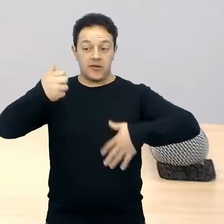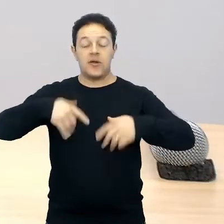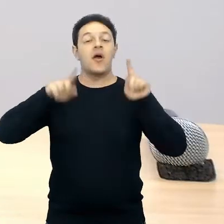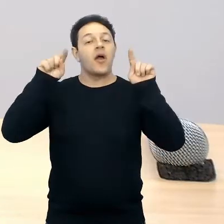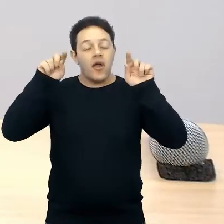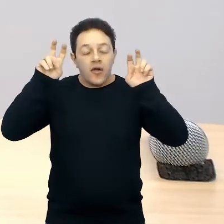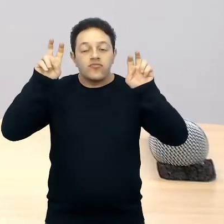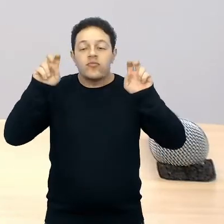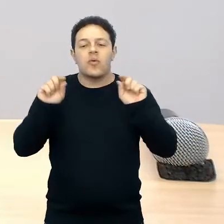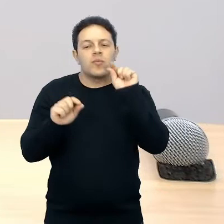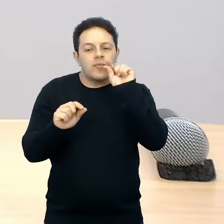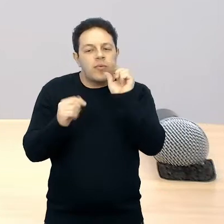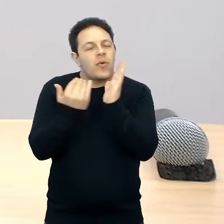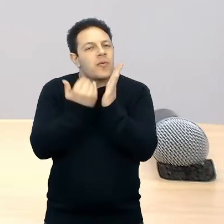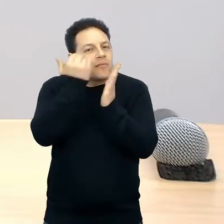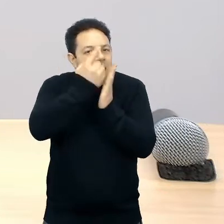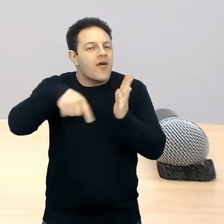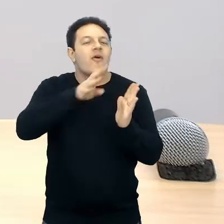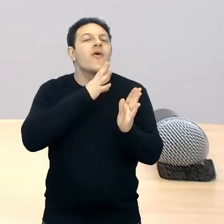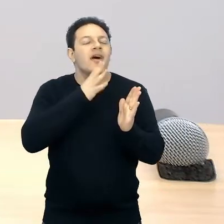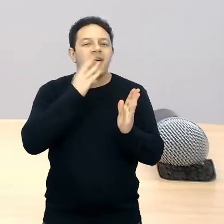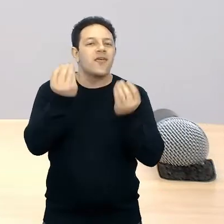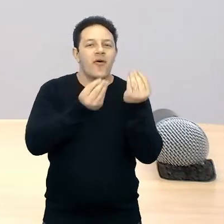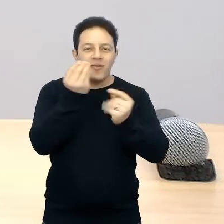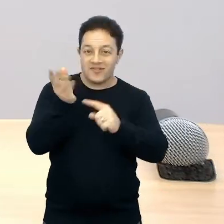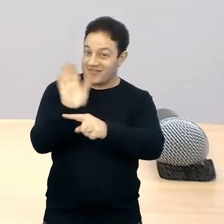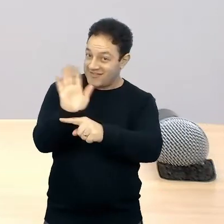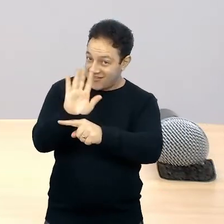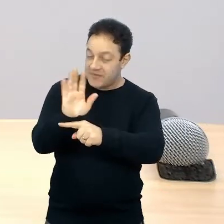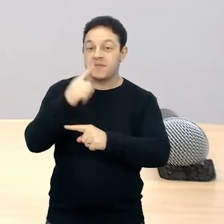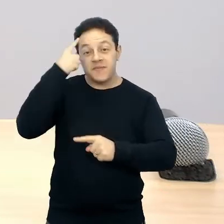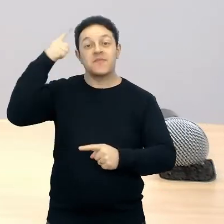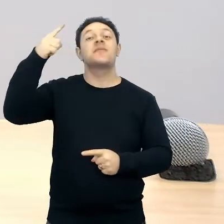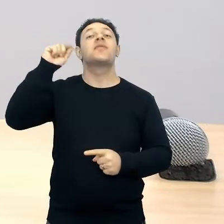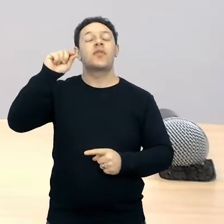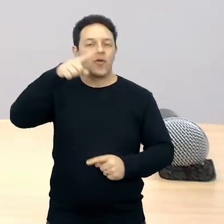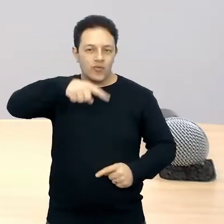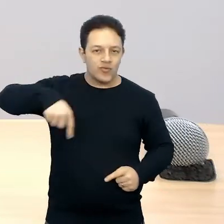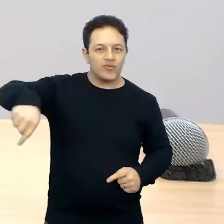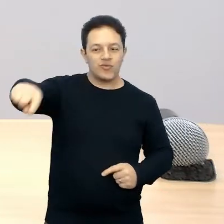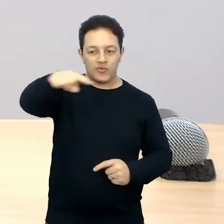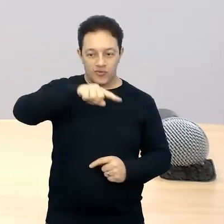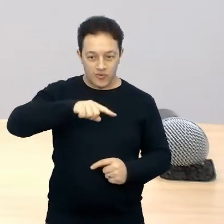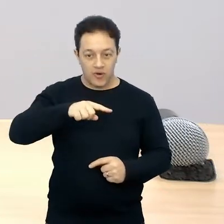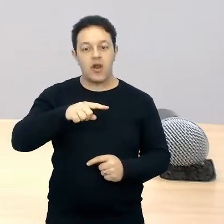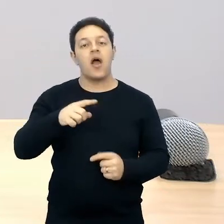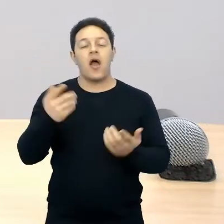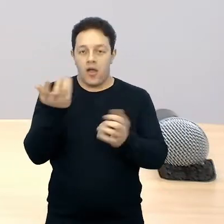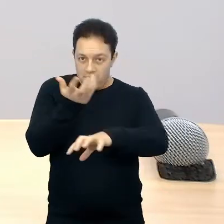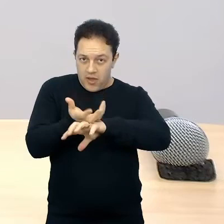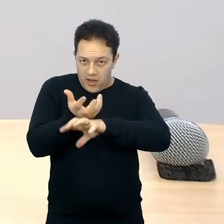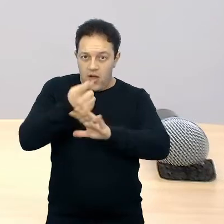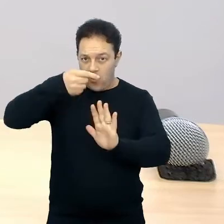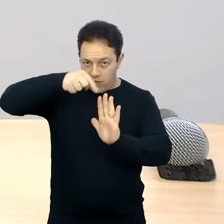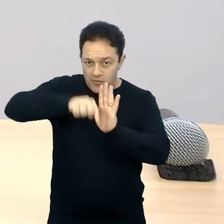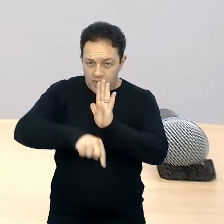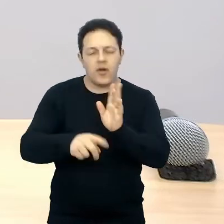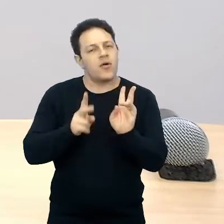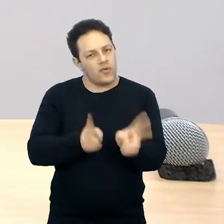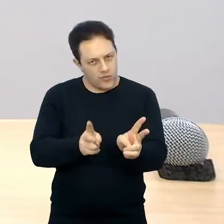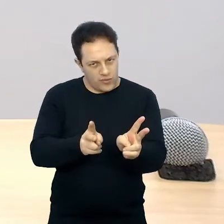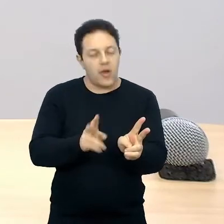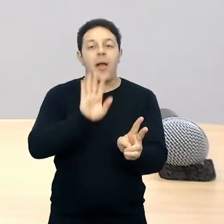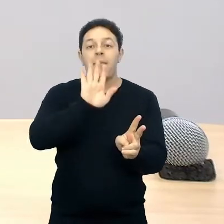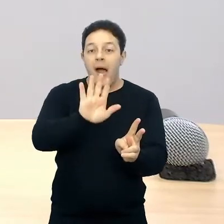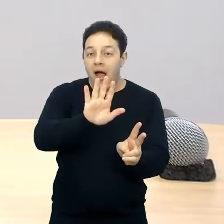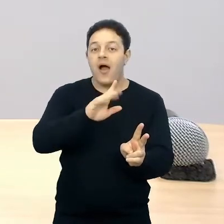um pouquinho mais de cinema, lembrando a todos vocês que o aprofundamento permanece, mas